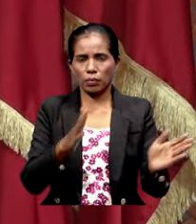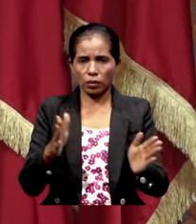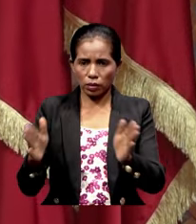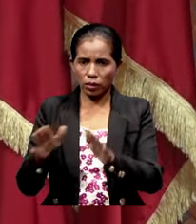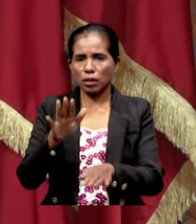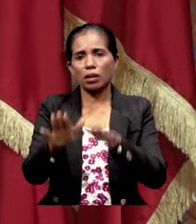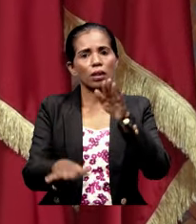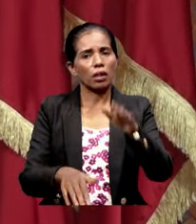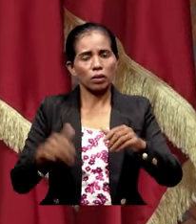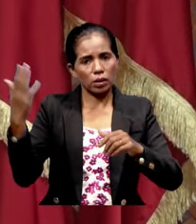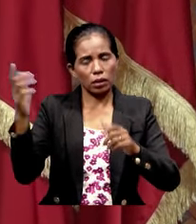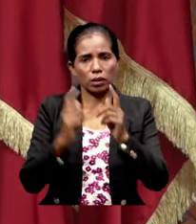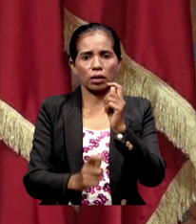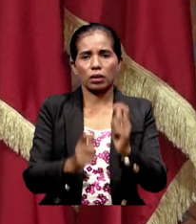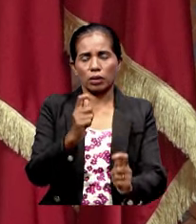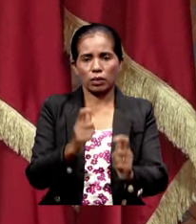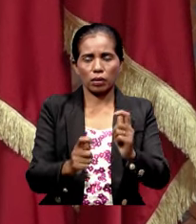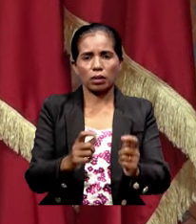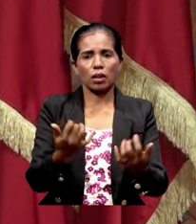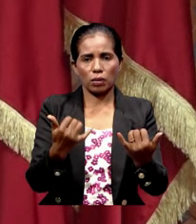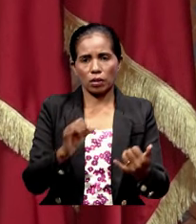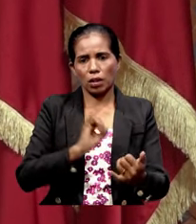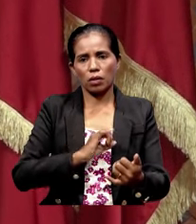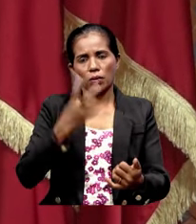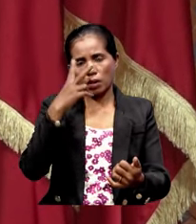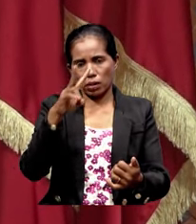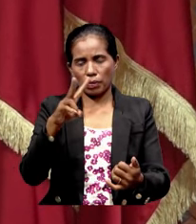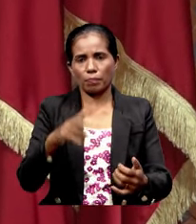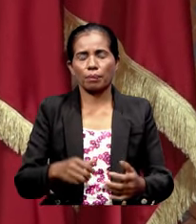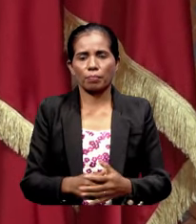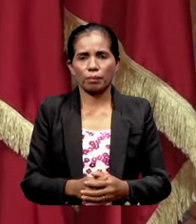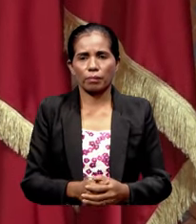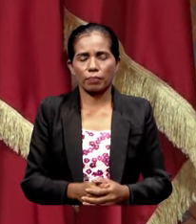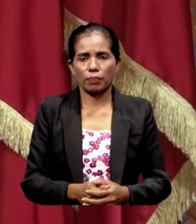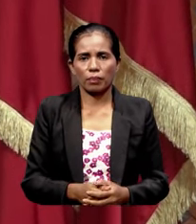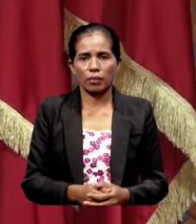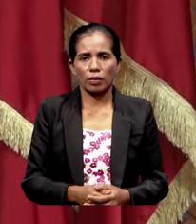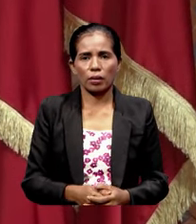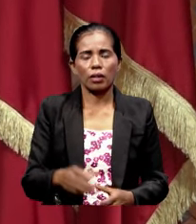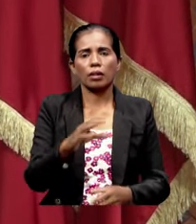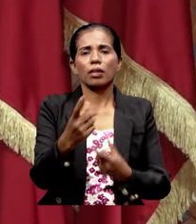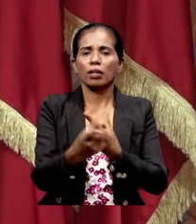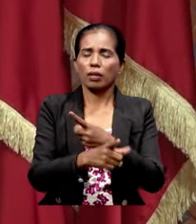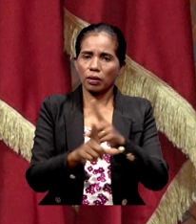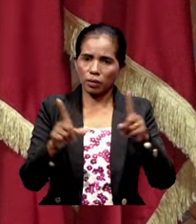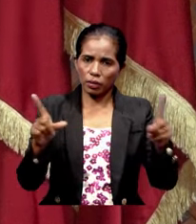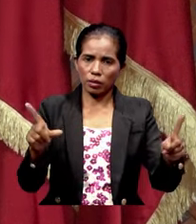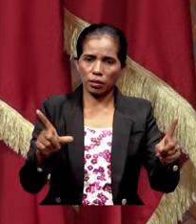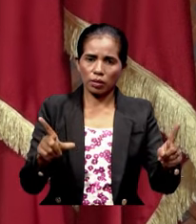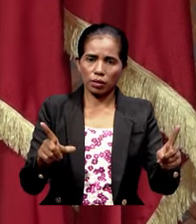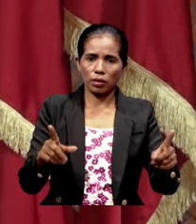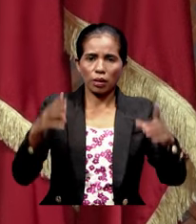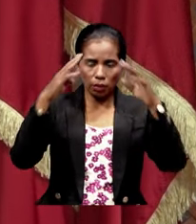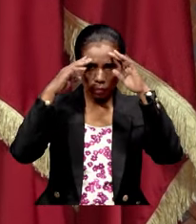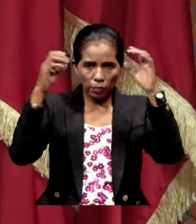tribunal. Mas agora é. Portanto, não é liberdade, prerrogativa,